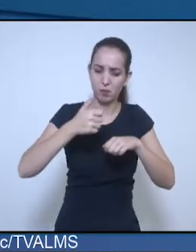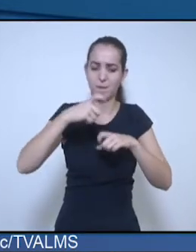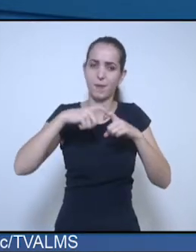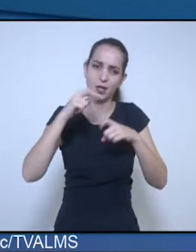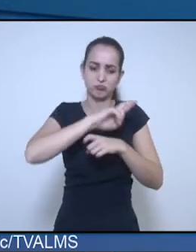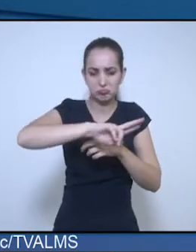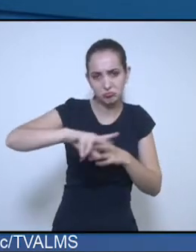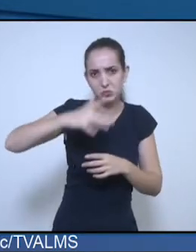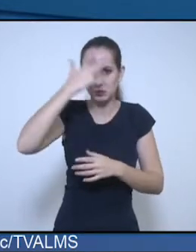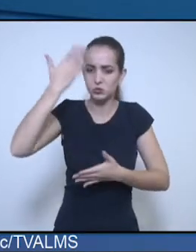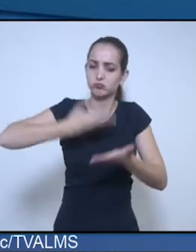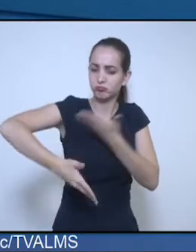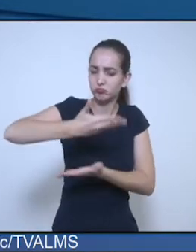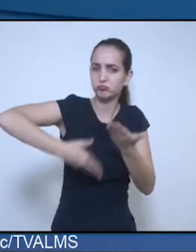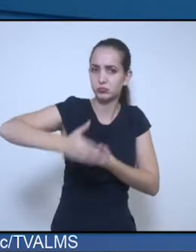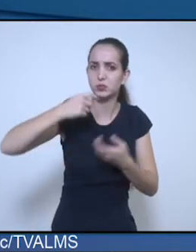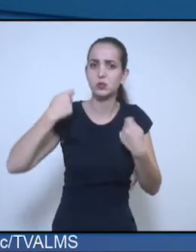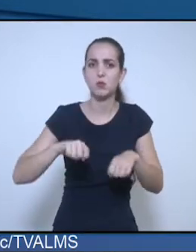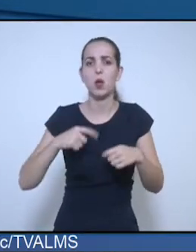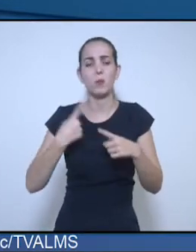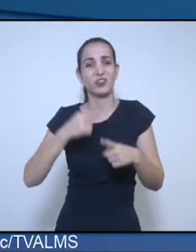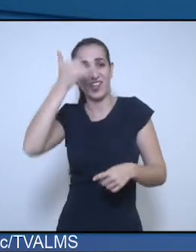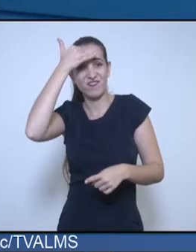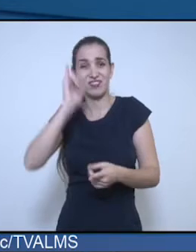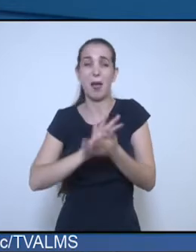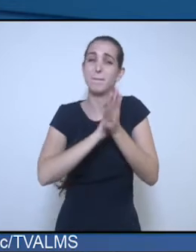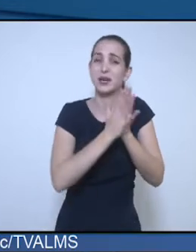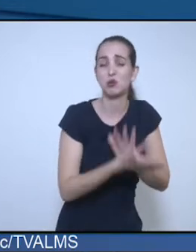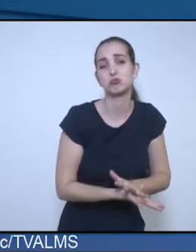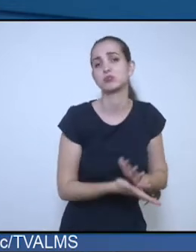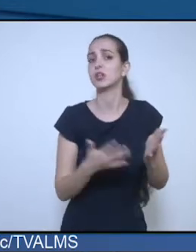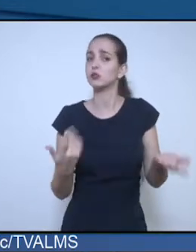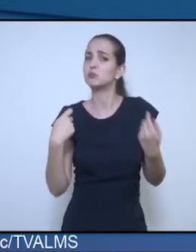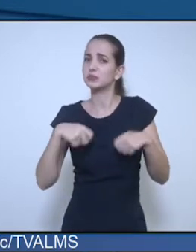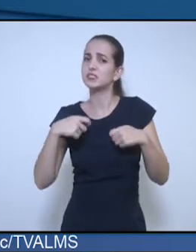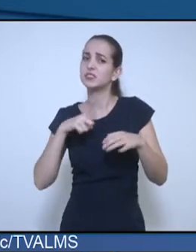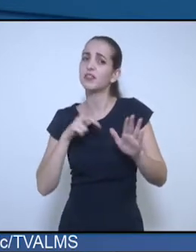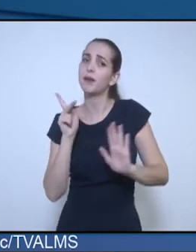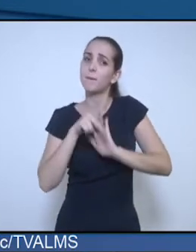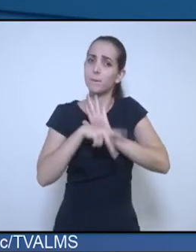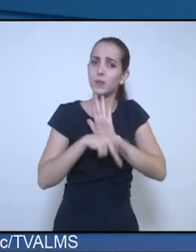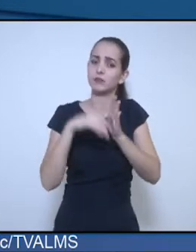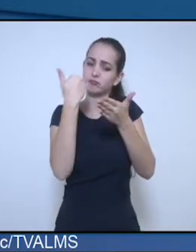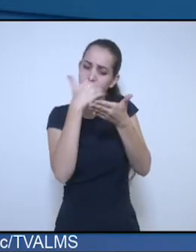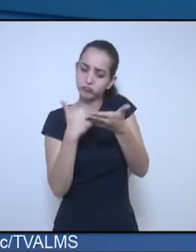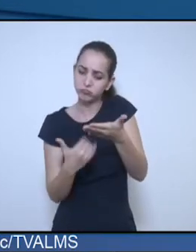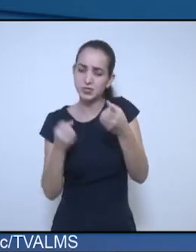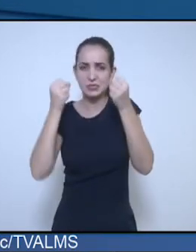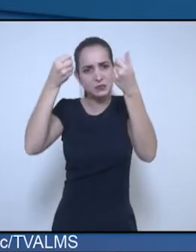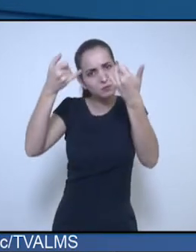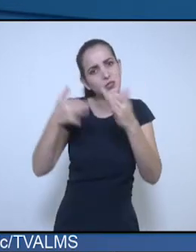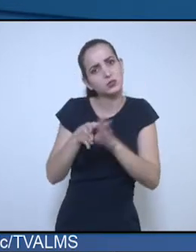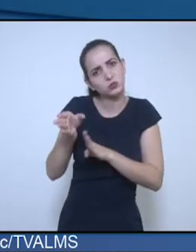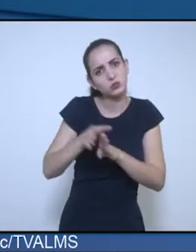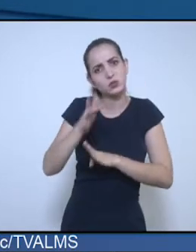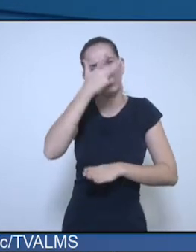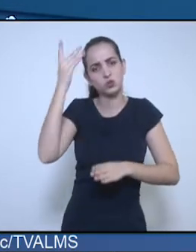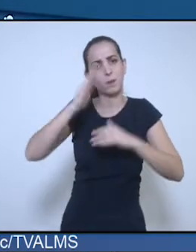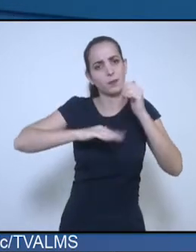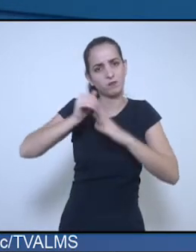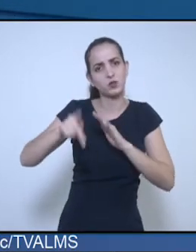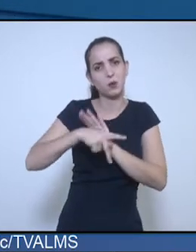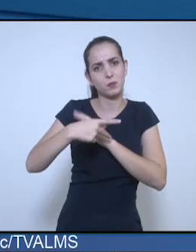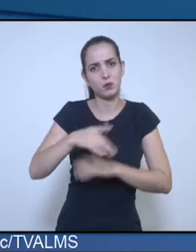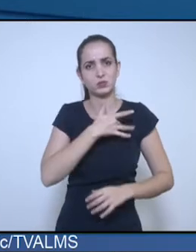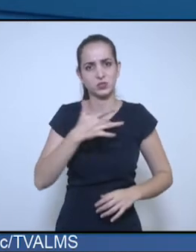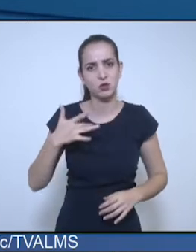ações de esclarecimento, coibição de preconceitos e planos que integre educandos, educadores, profissionais de assistência social e da saúde